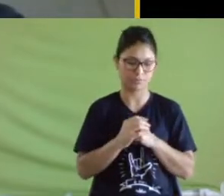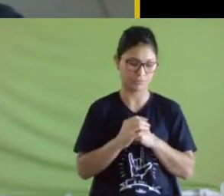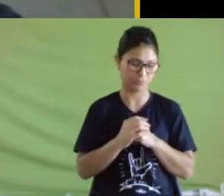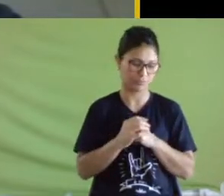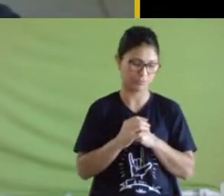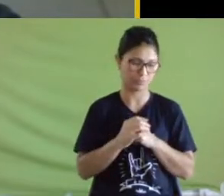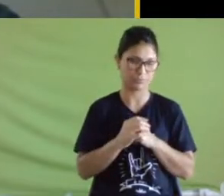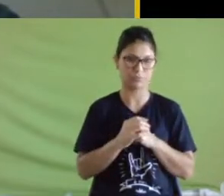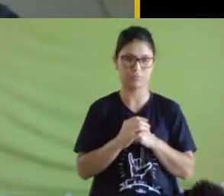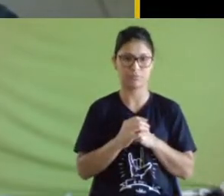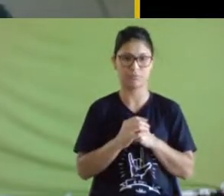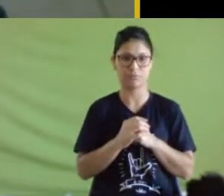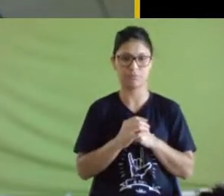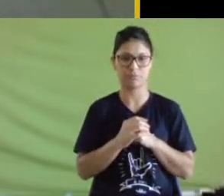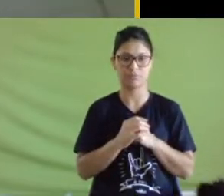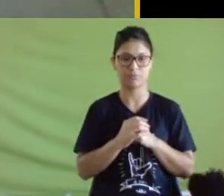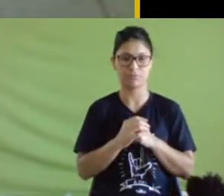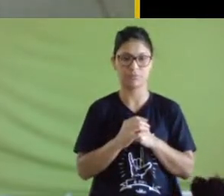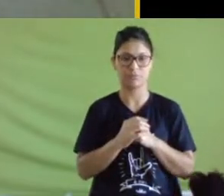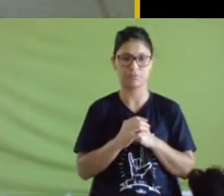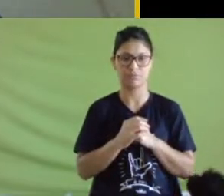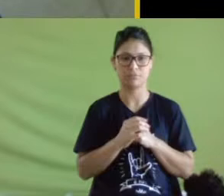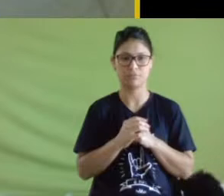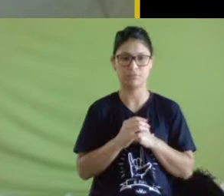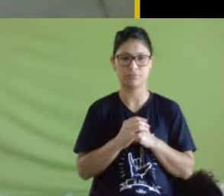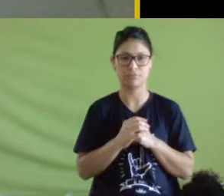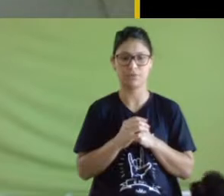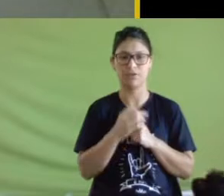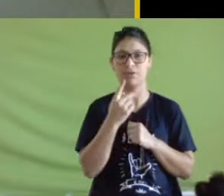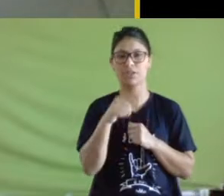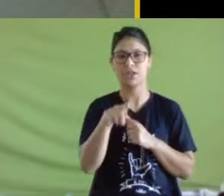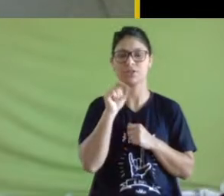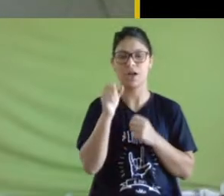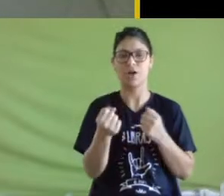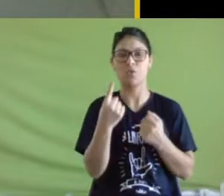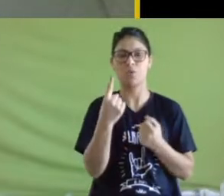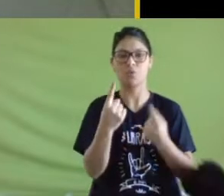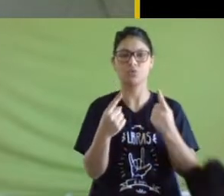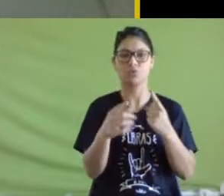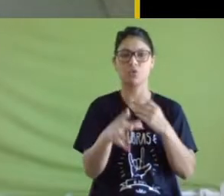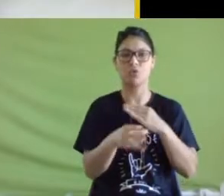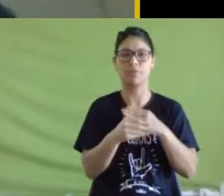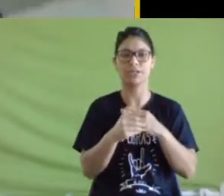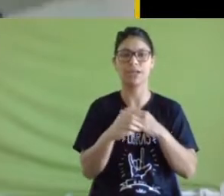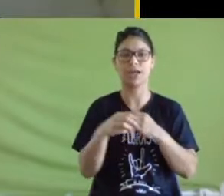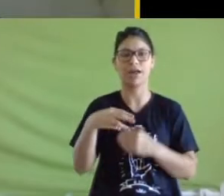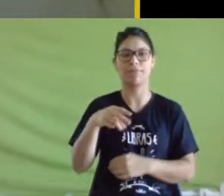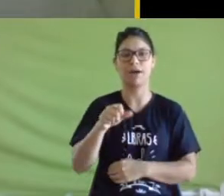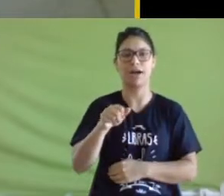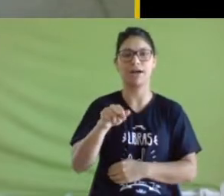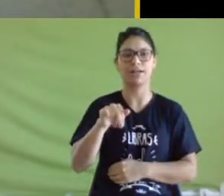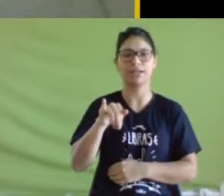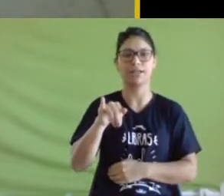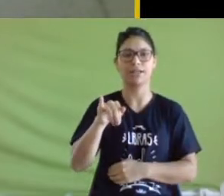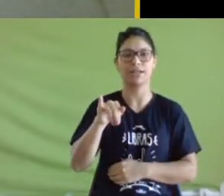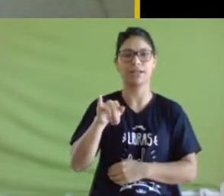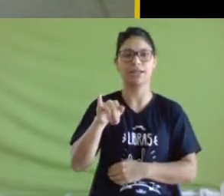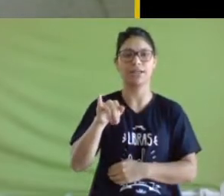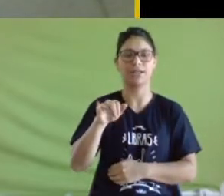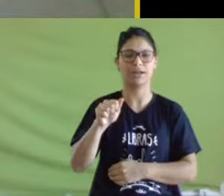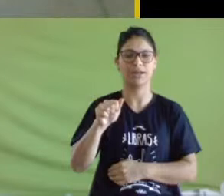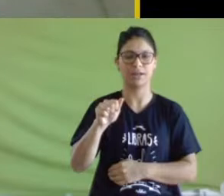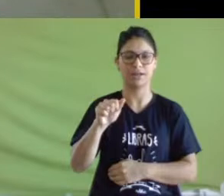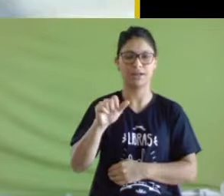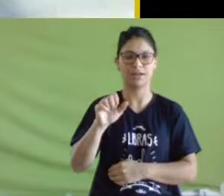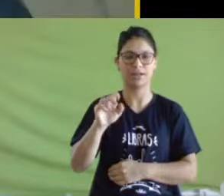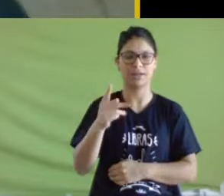eu vou mencionar aqui alguns comentários. A Maria Eliana, ela acho que respondendo quando você falou, né,